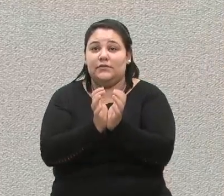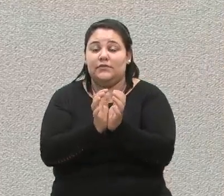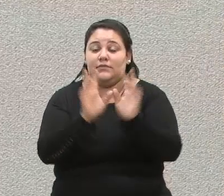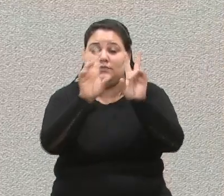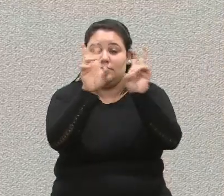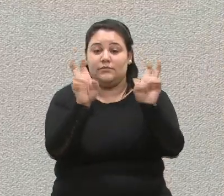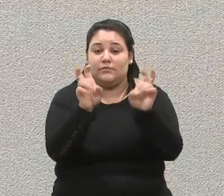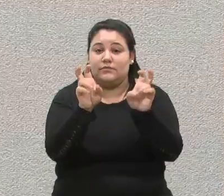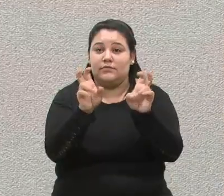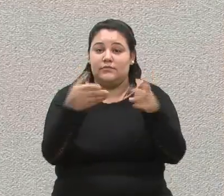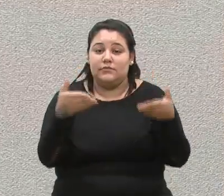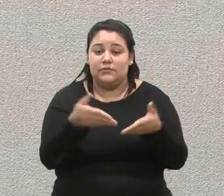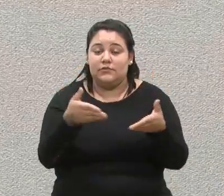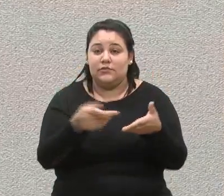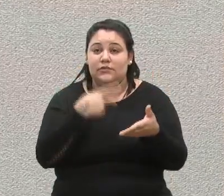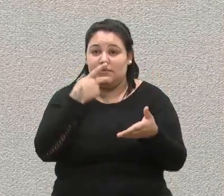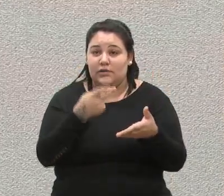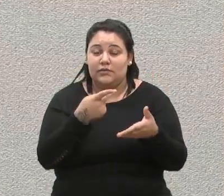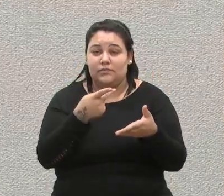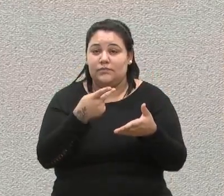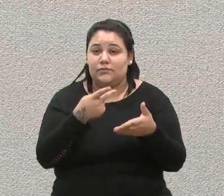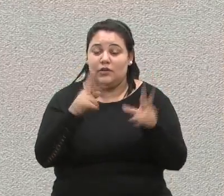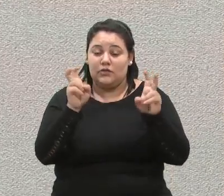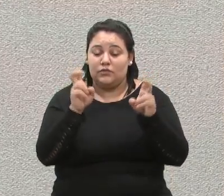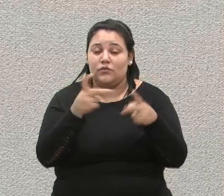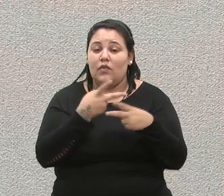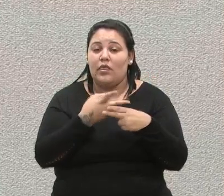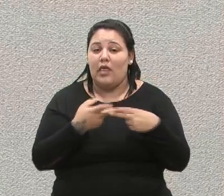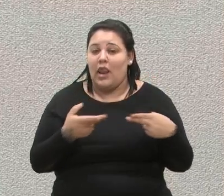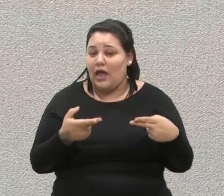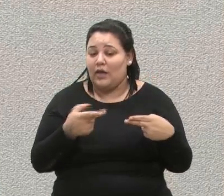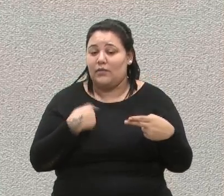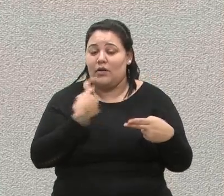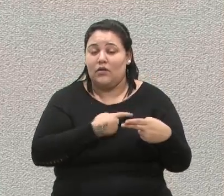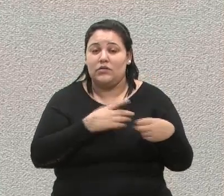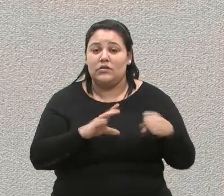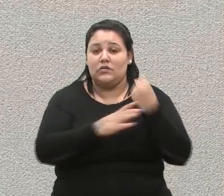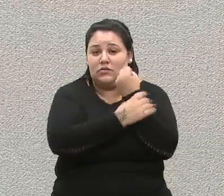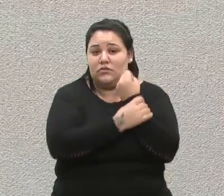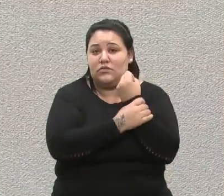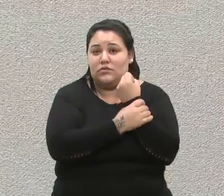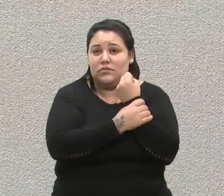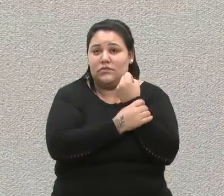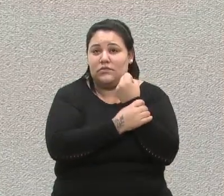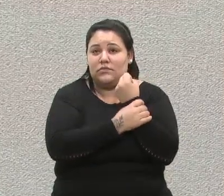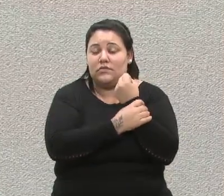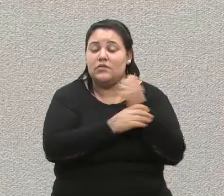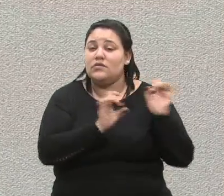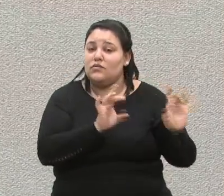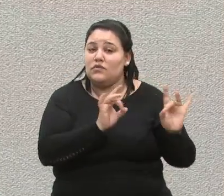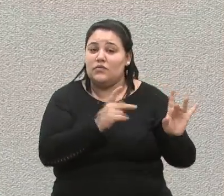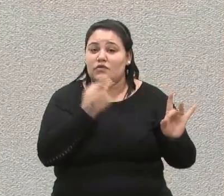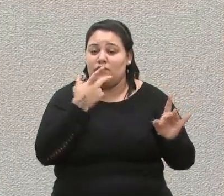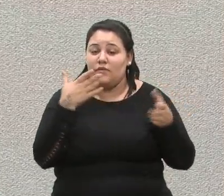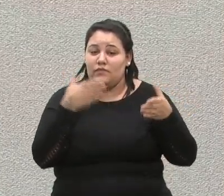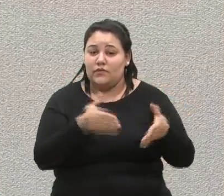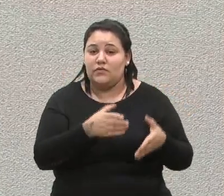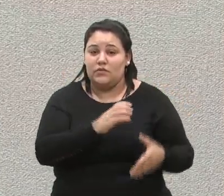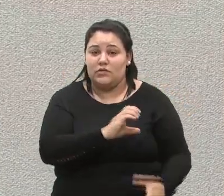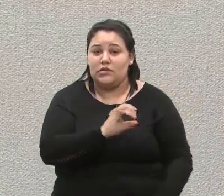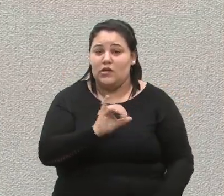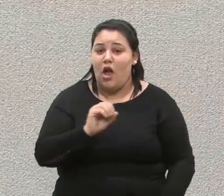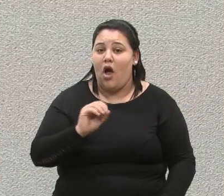falar, um tema importante, um tema muito caro para todos nós, que é da segurança, e especificamente falando do CIOP, que é o